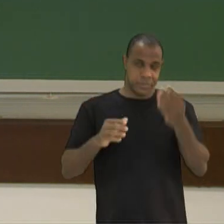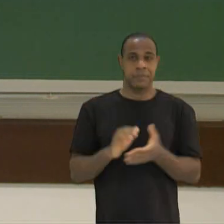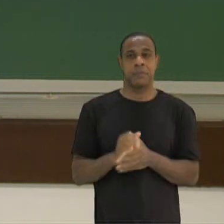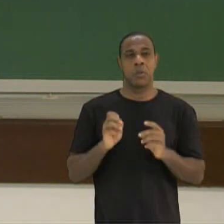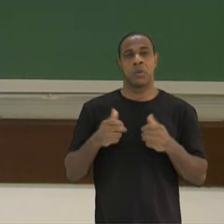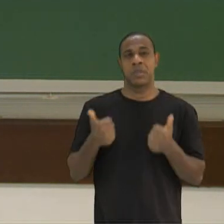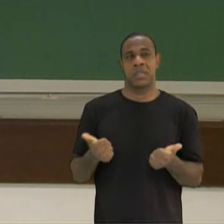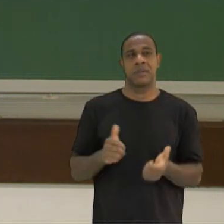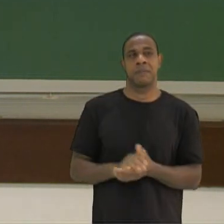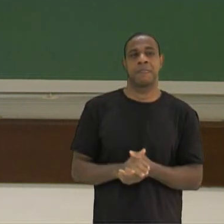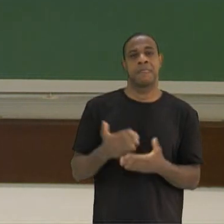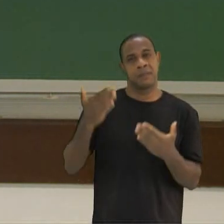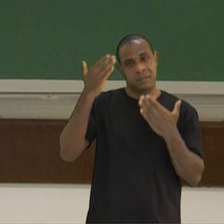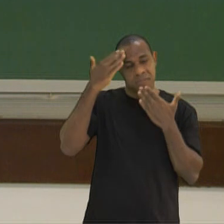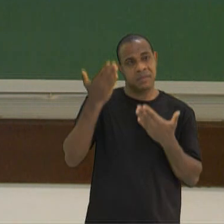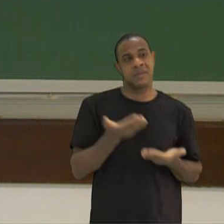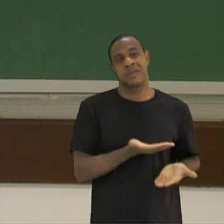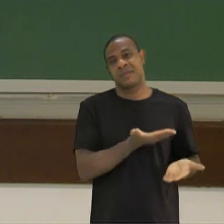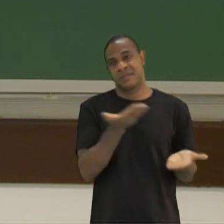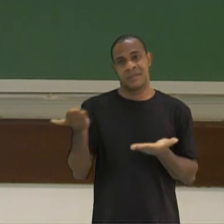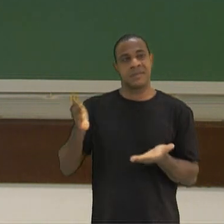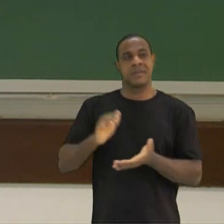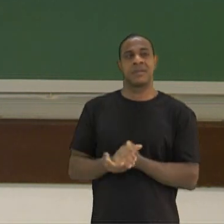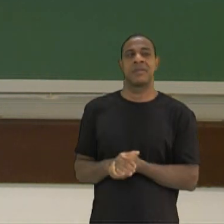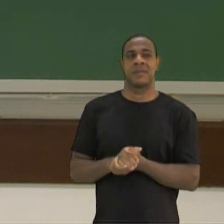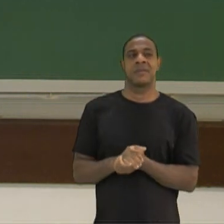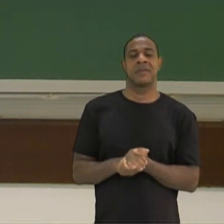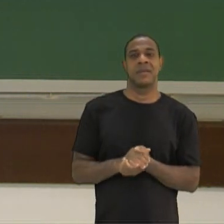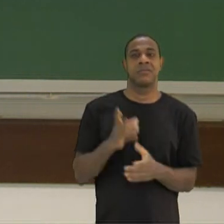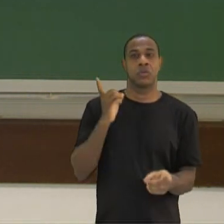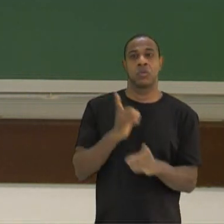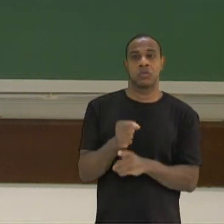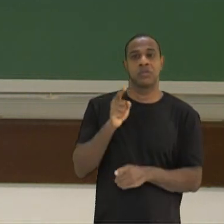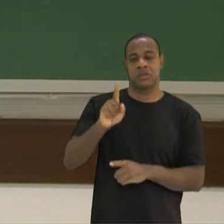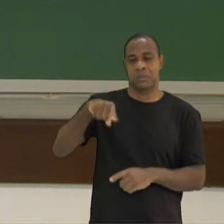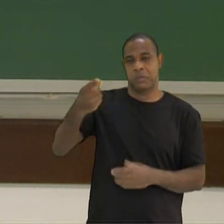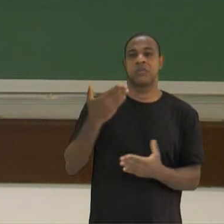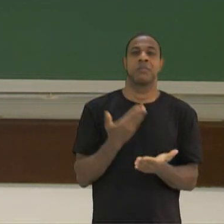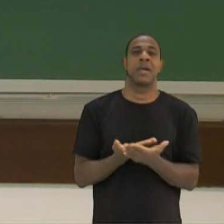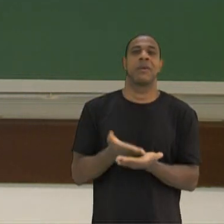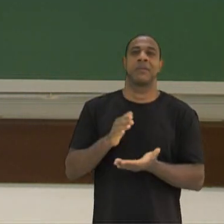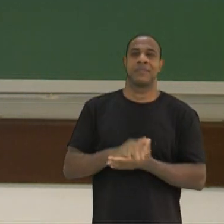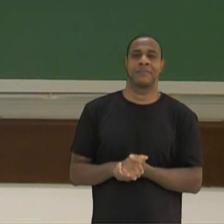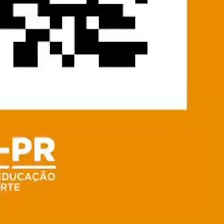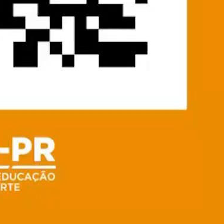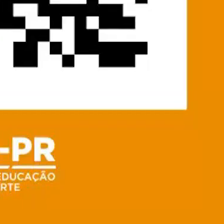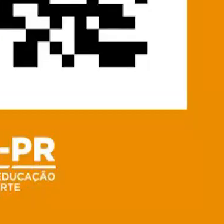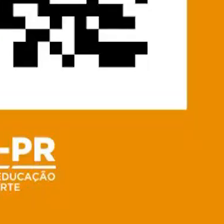ok? Então agradeço a sua atenção e te encontro aqui na nossa próxima aula.